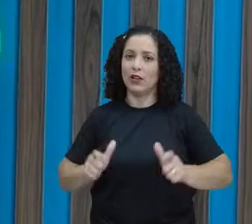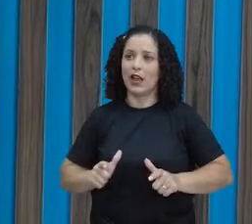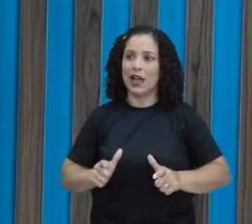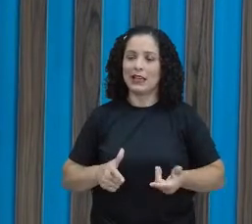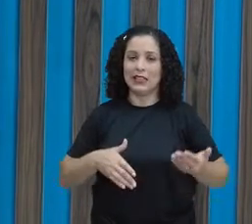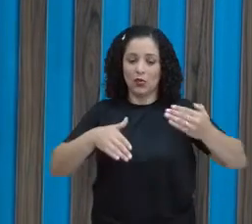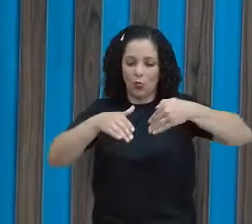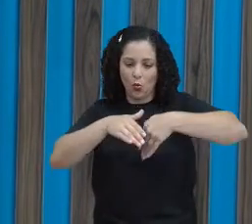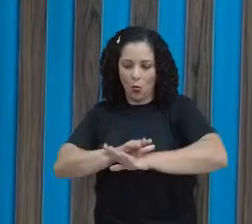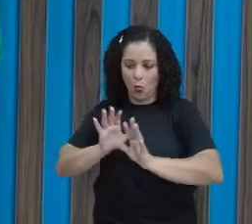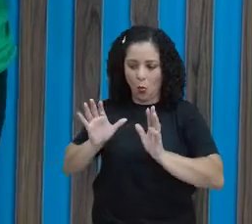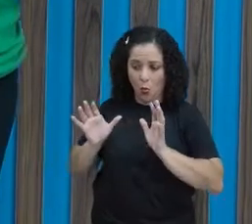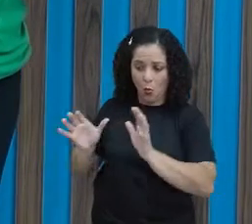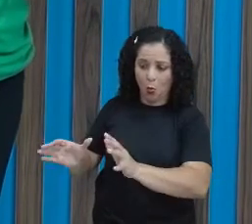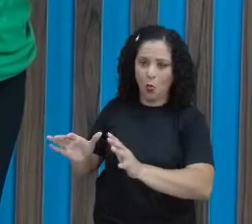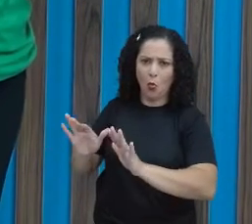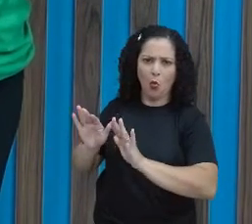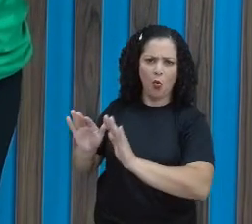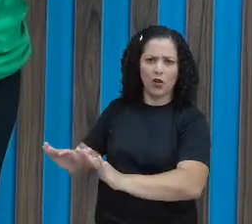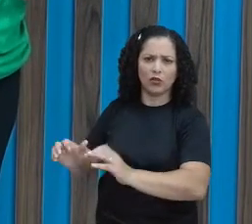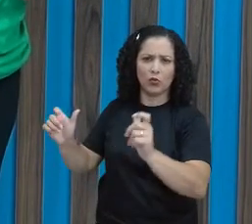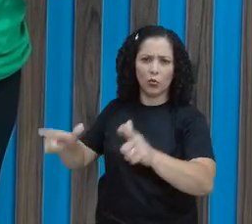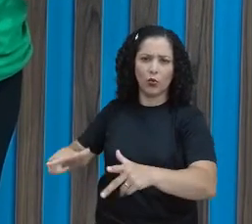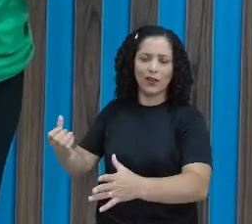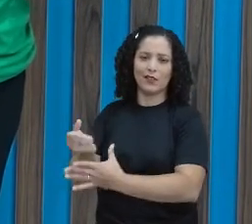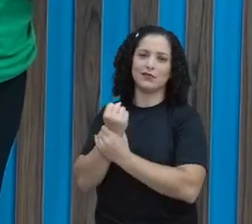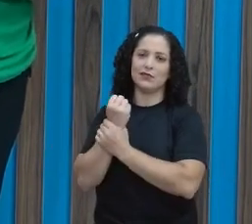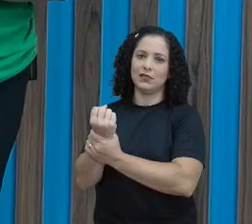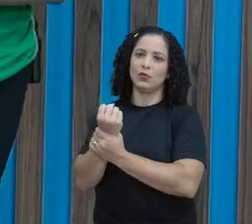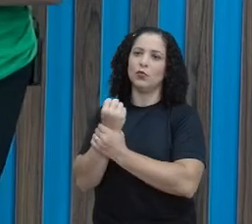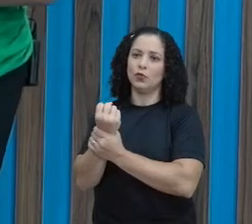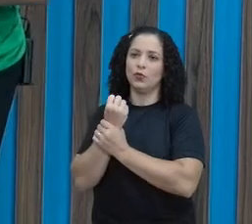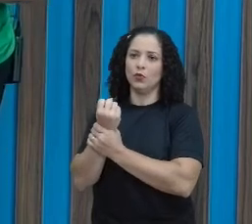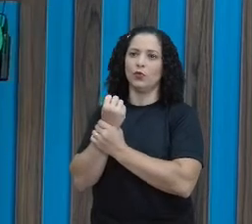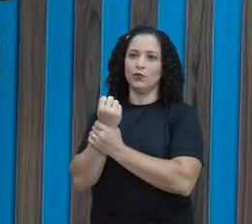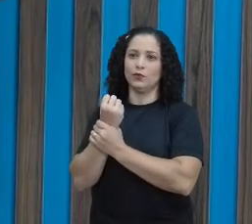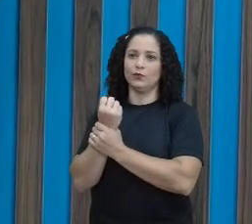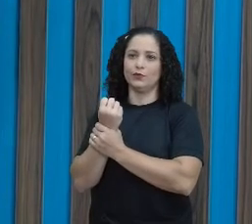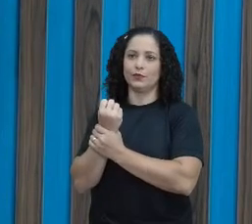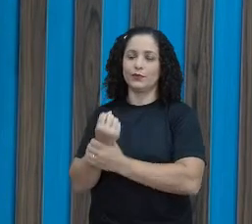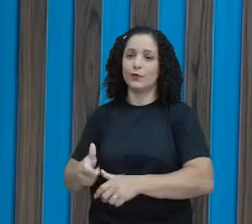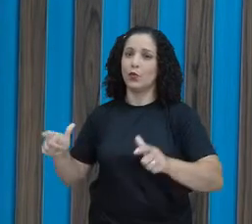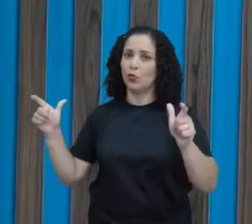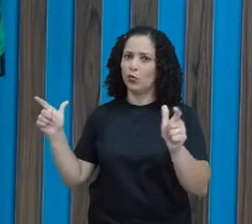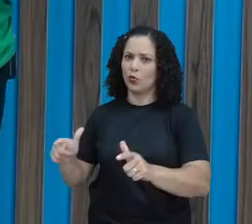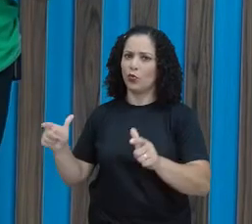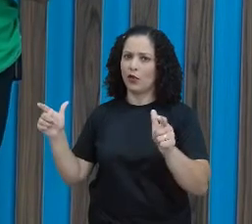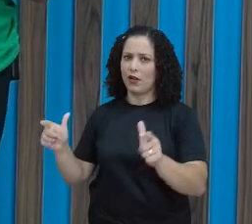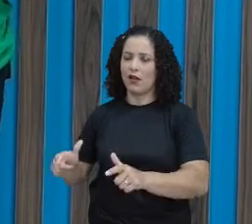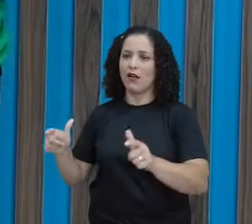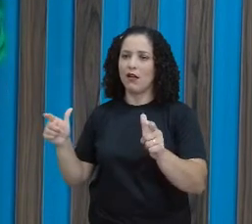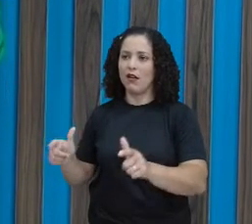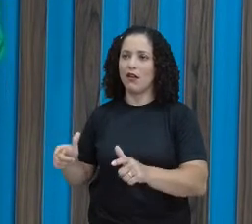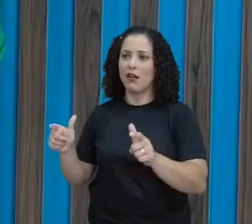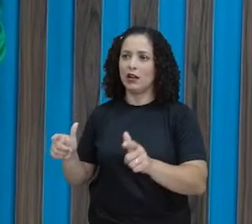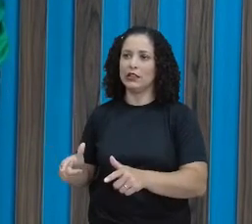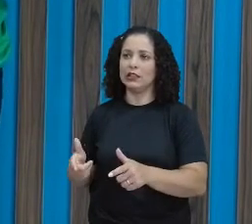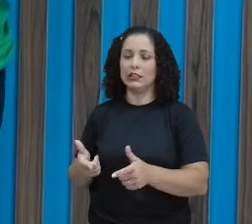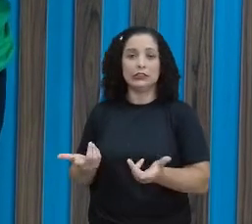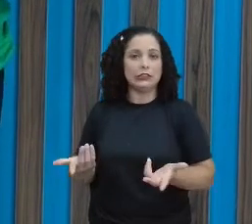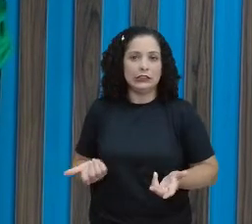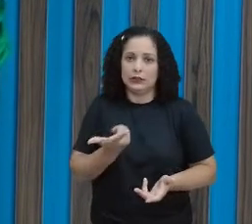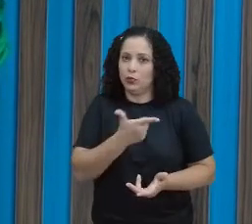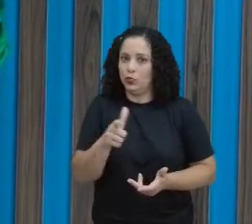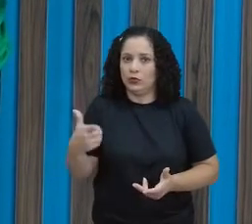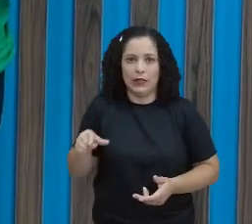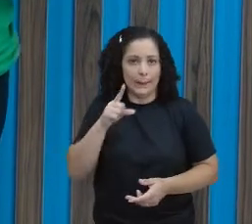e guardado num ambiente seguro, num ambiente que seja, né, que